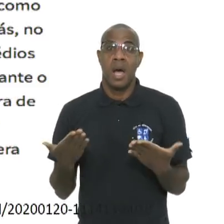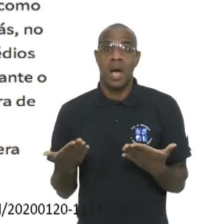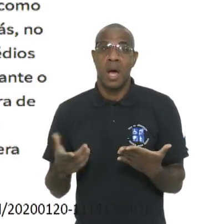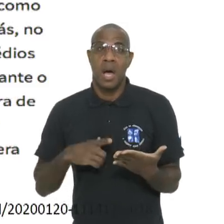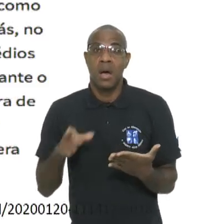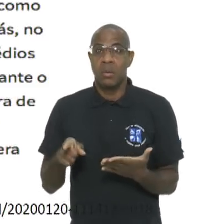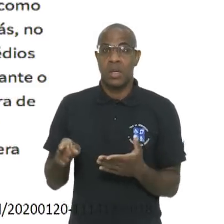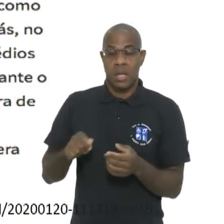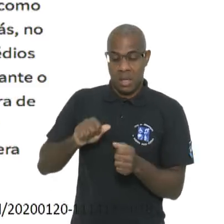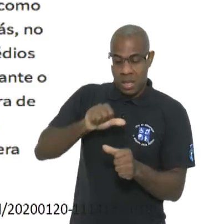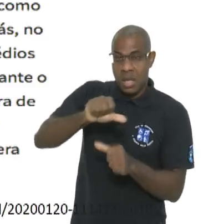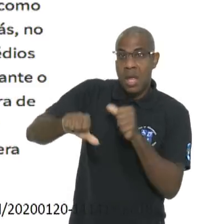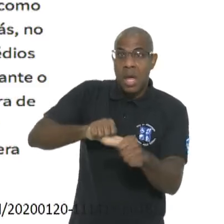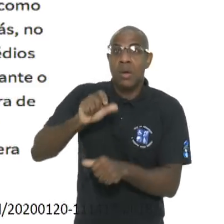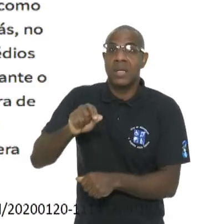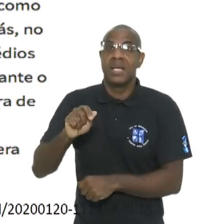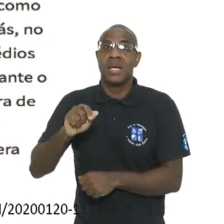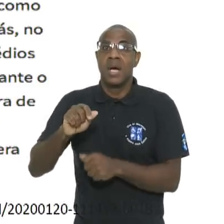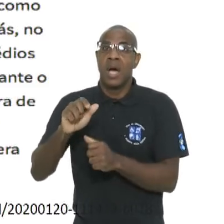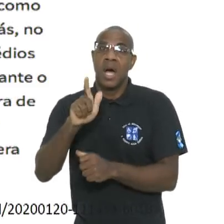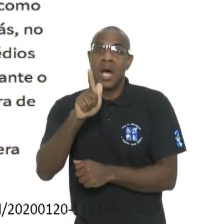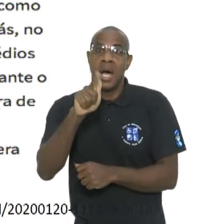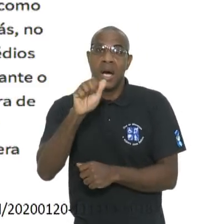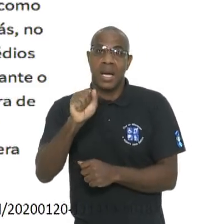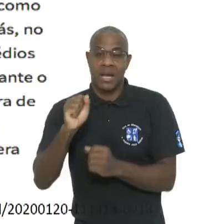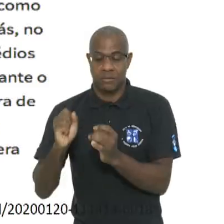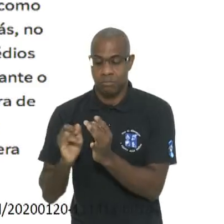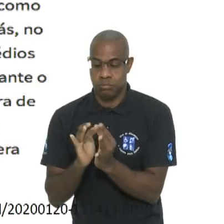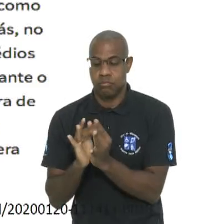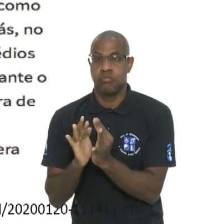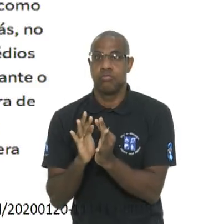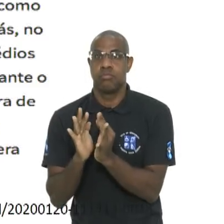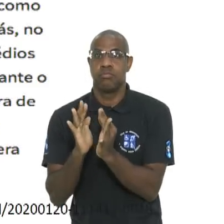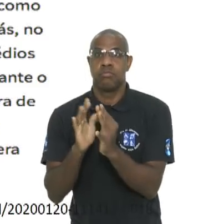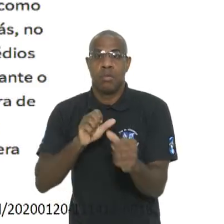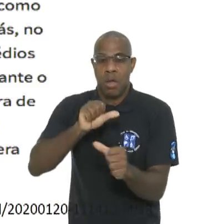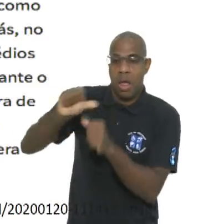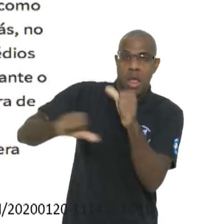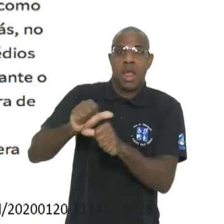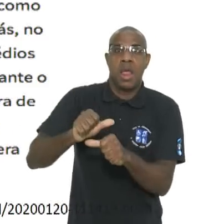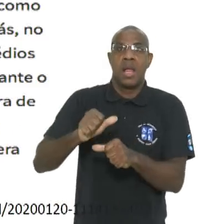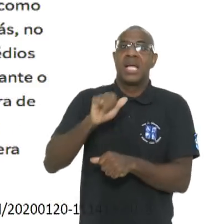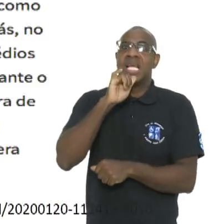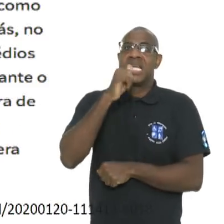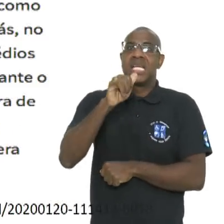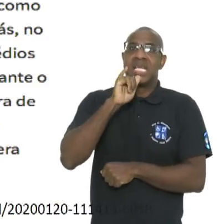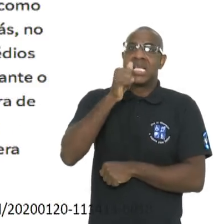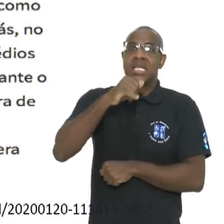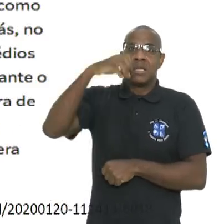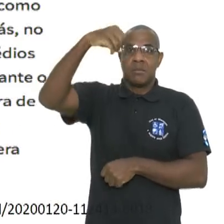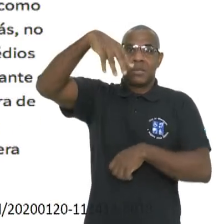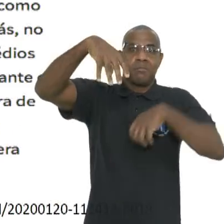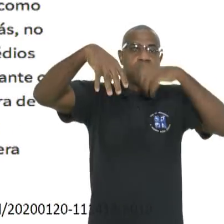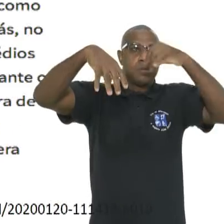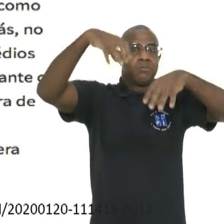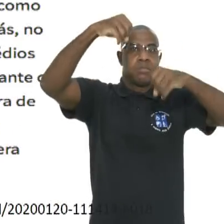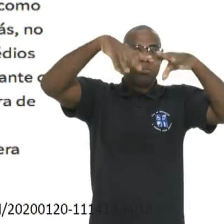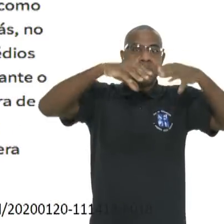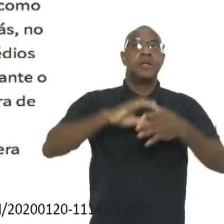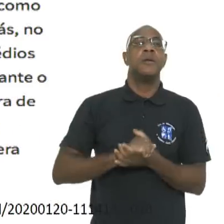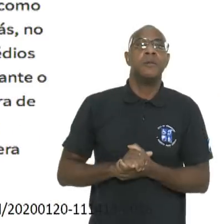em biogás que vira eletricidade, abastecendo a cidade e gerando renda extra